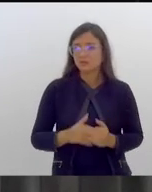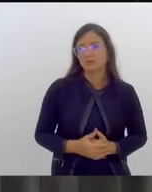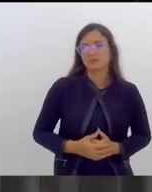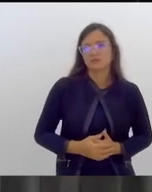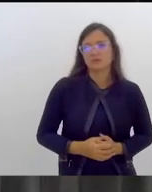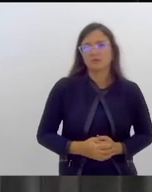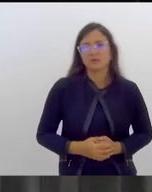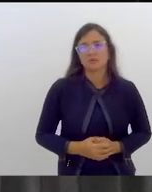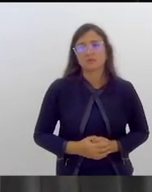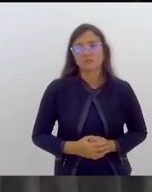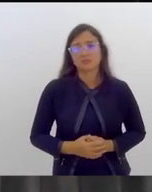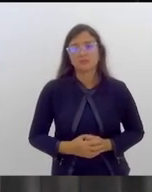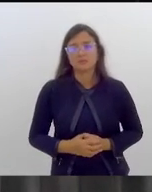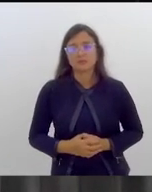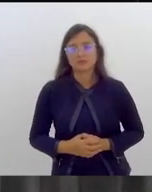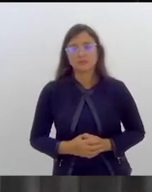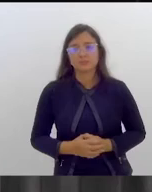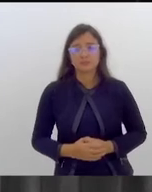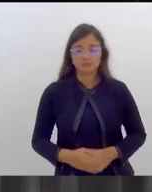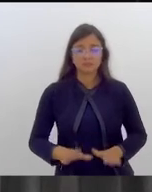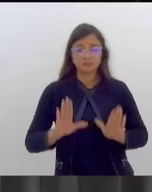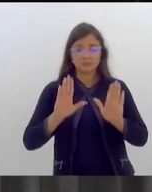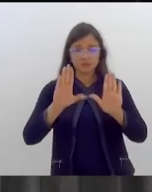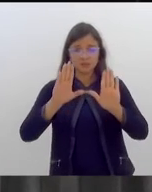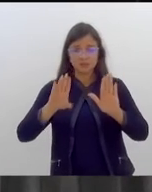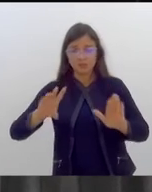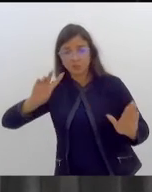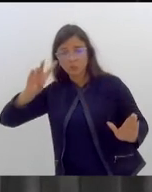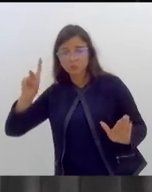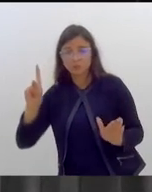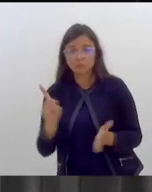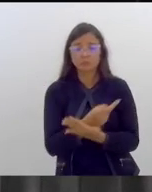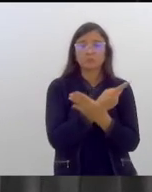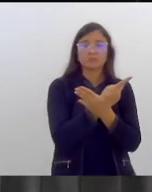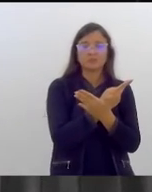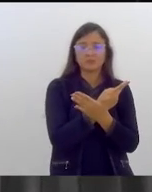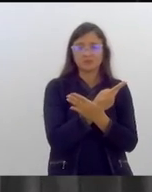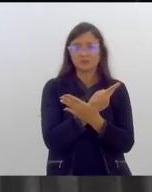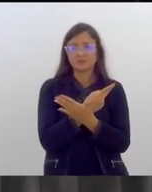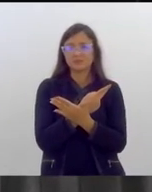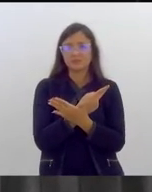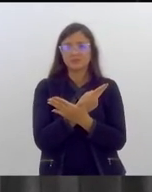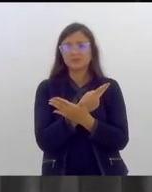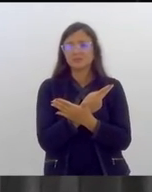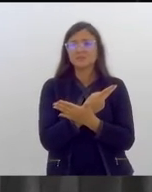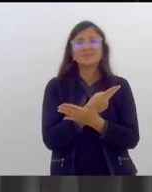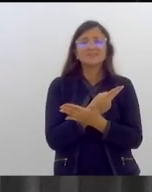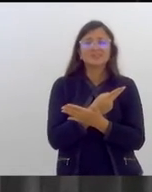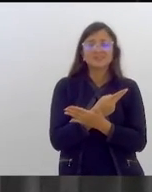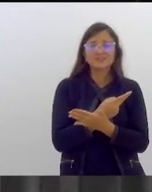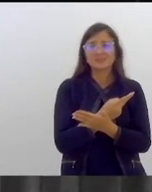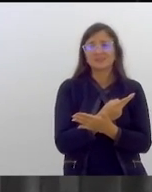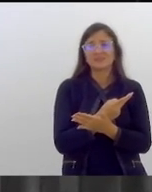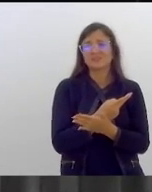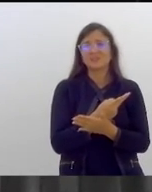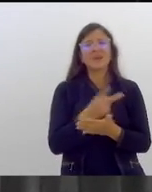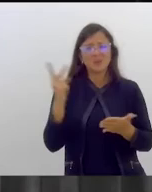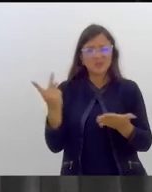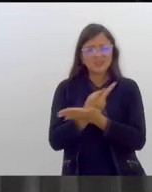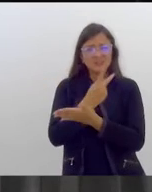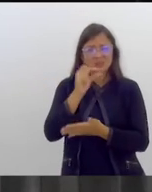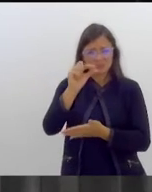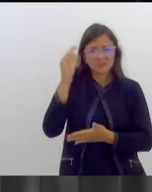este fato esta ocorrência que quis aconteceu